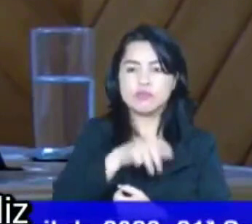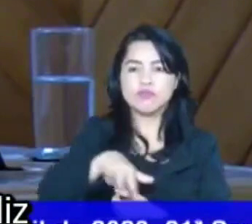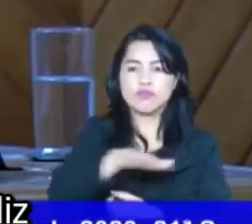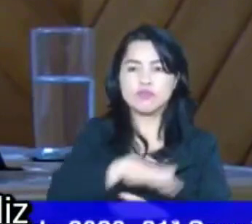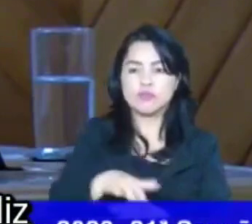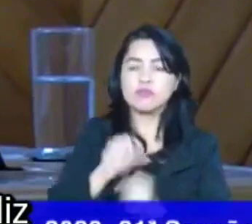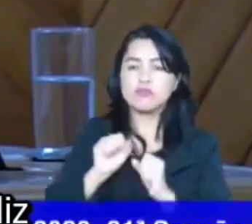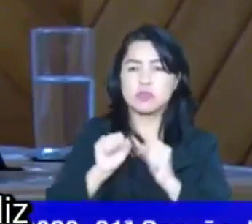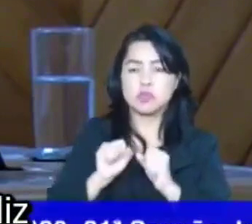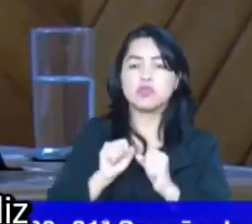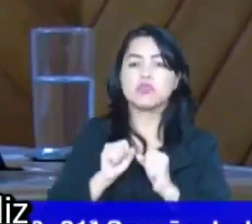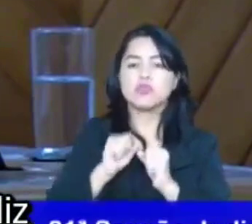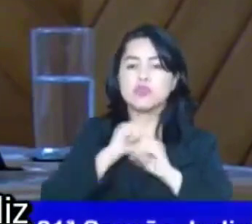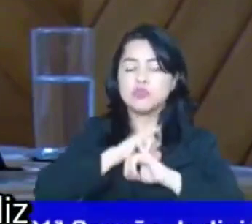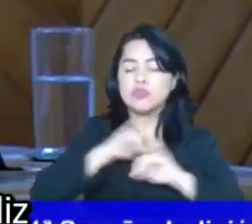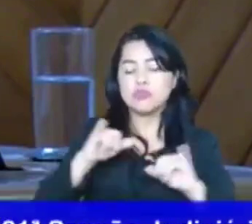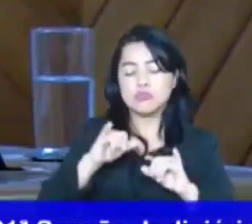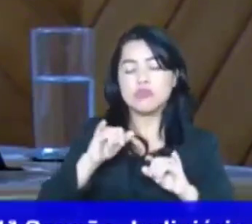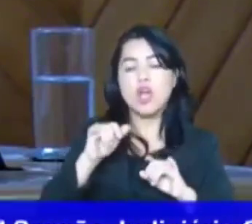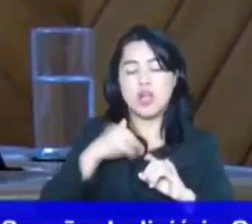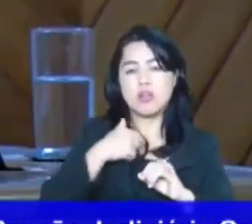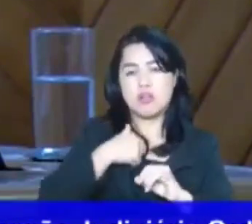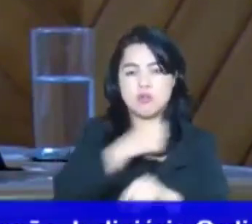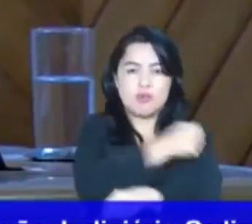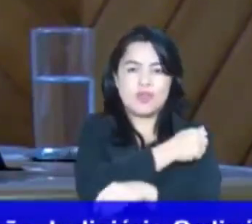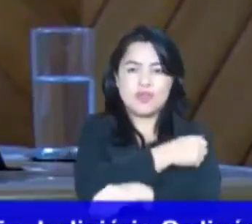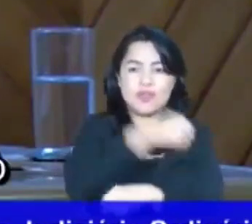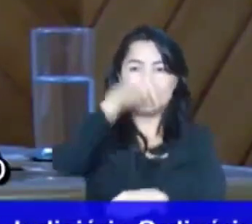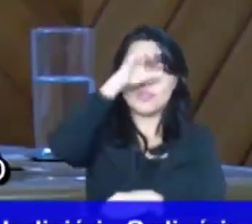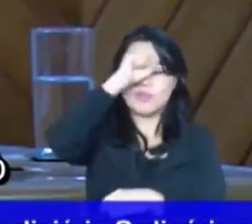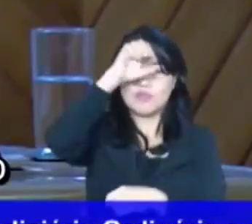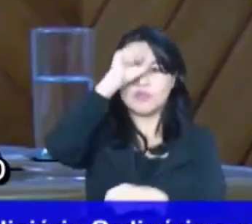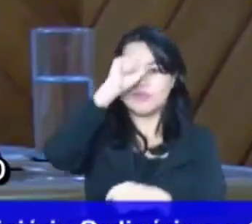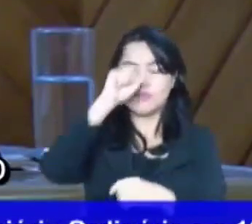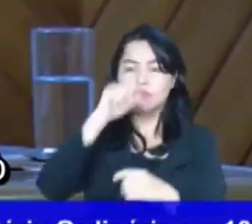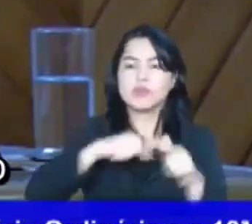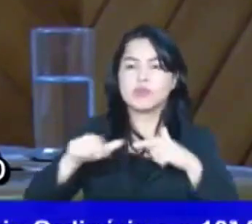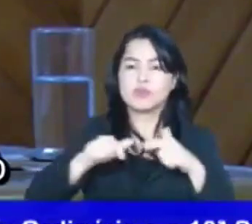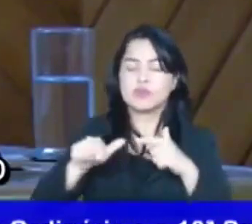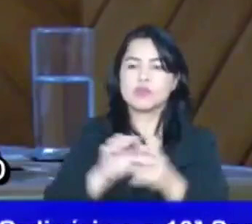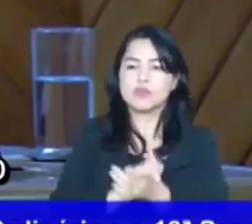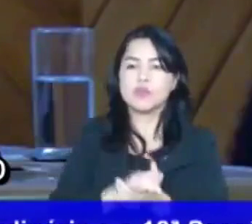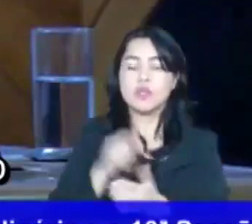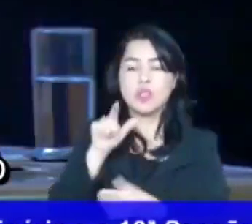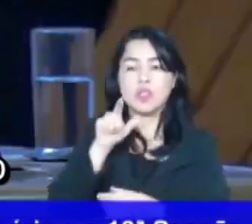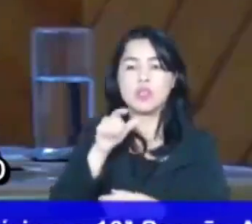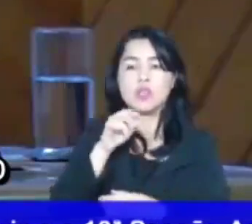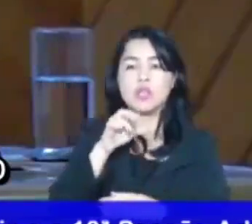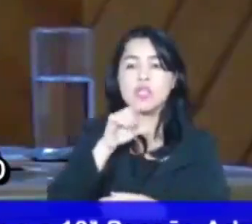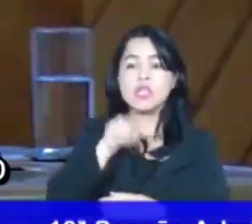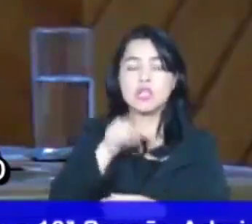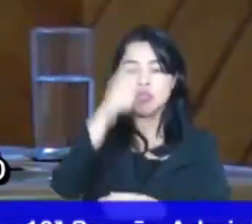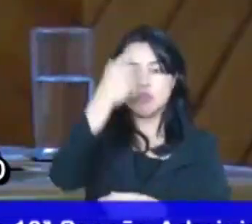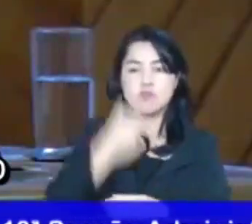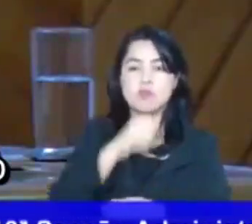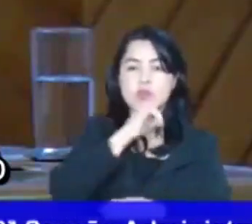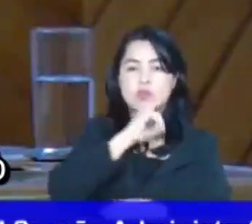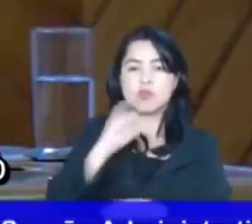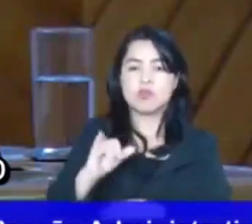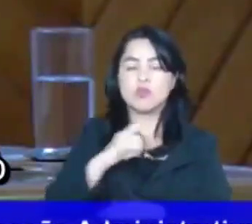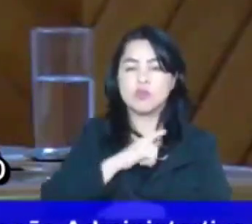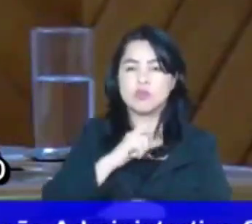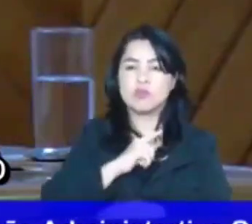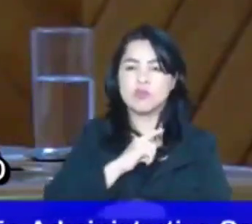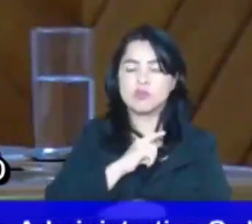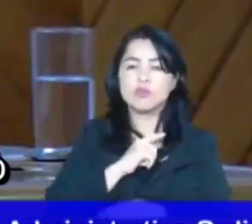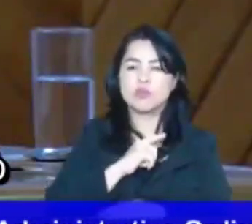poderia contar esse tempo como aluno-aprendiz. E ele conta com respaldo, ele diz que há respaldo em